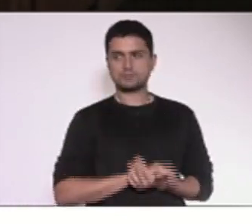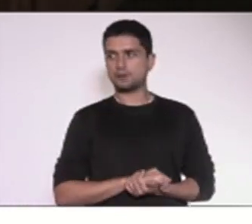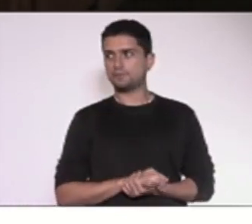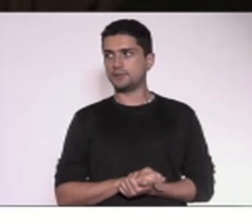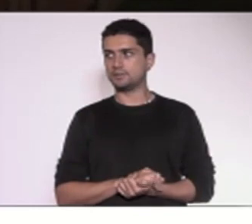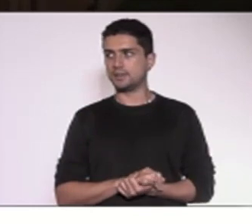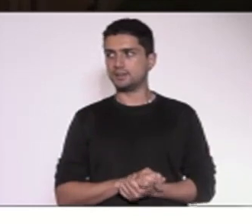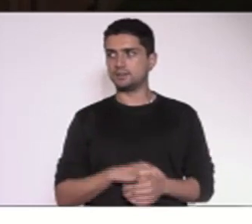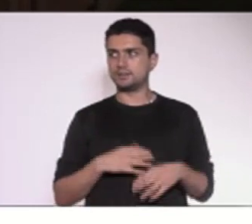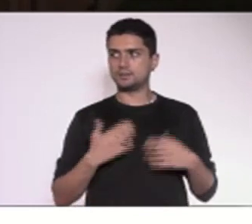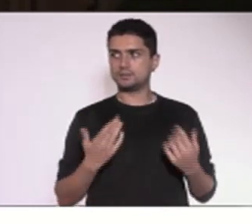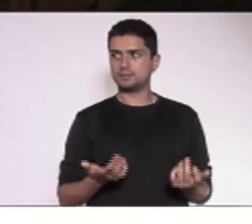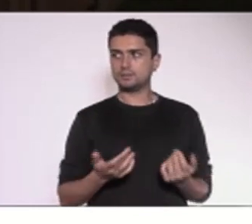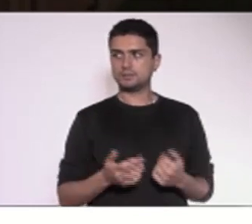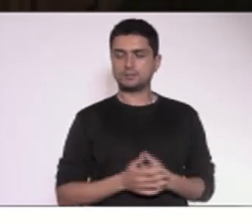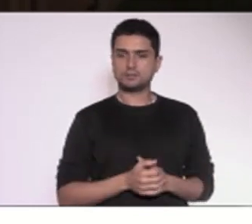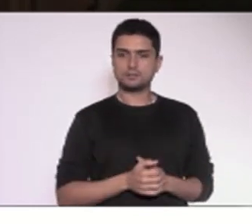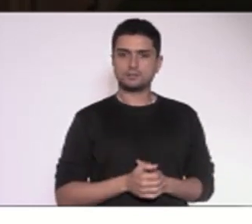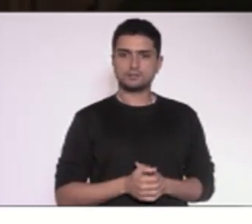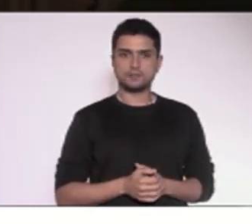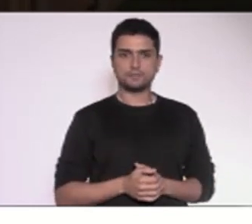autos qualquer discussão.